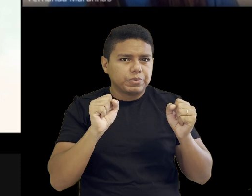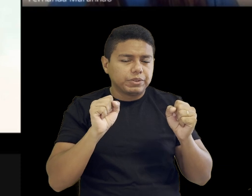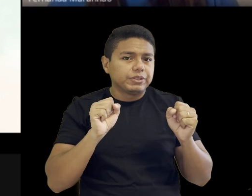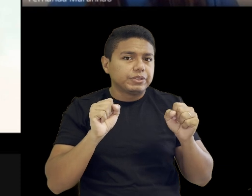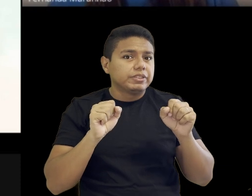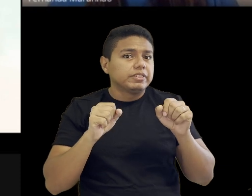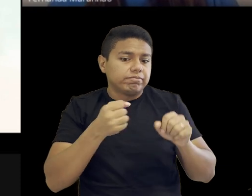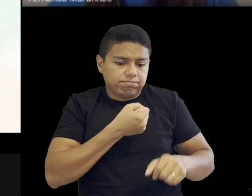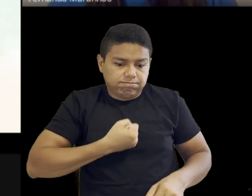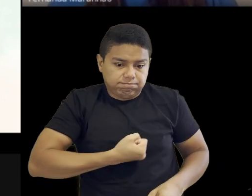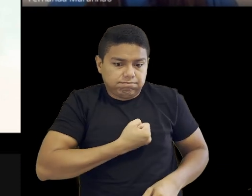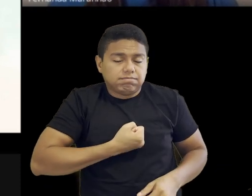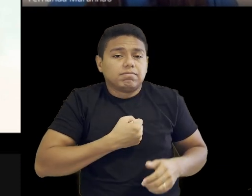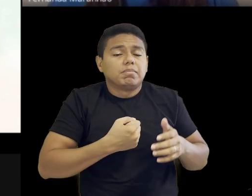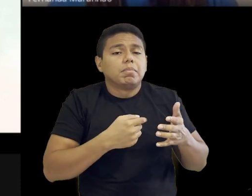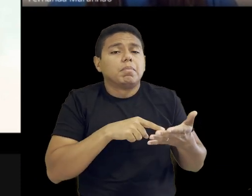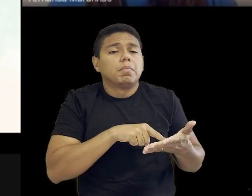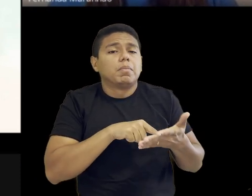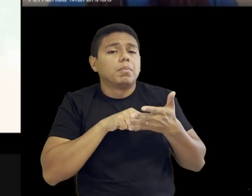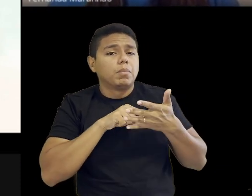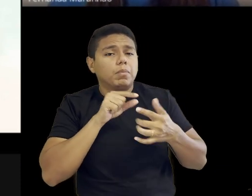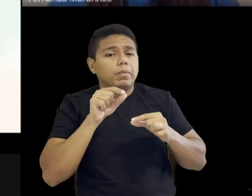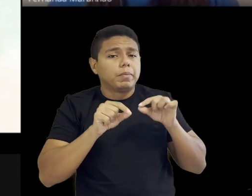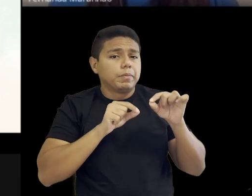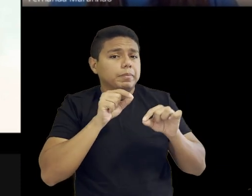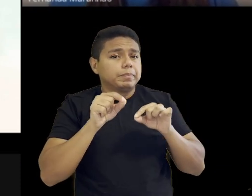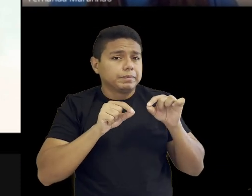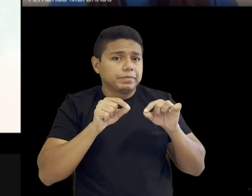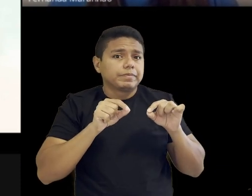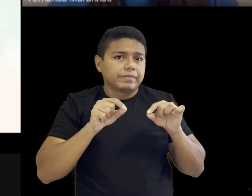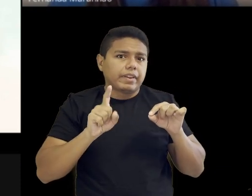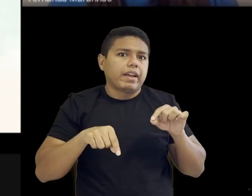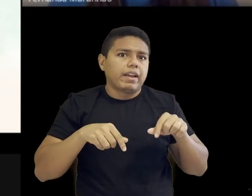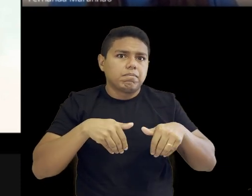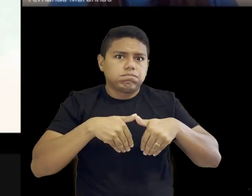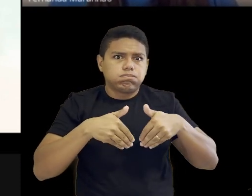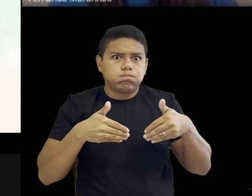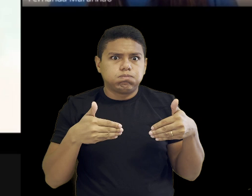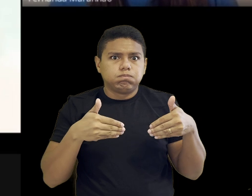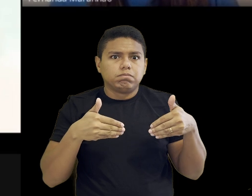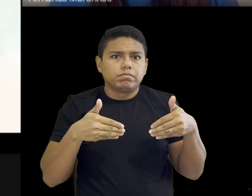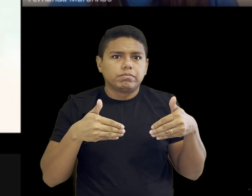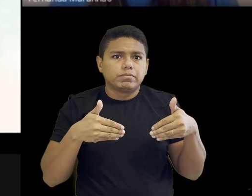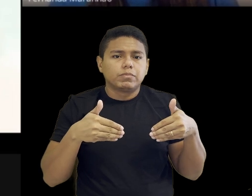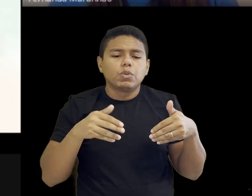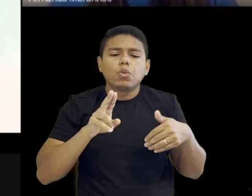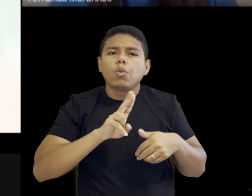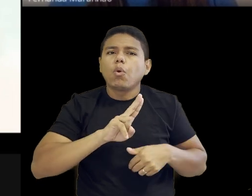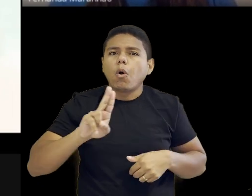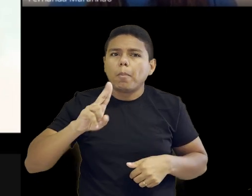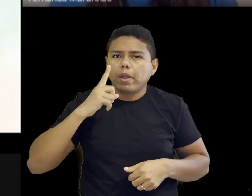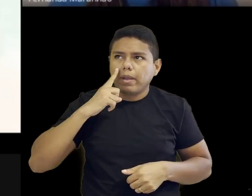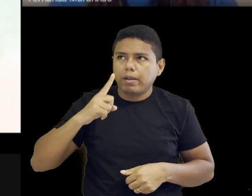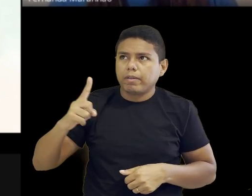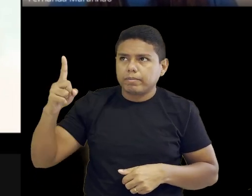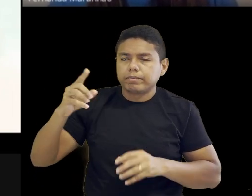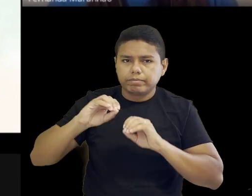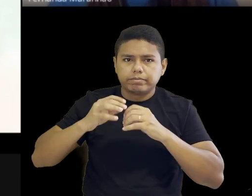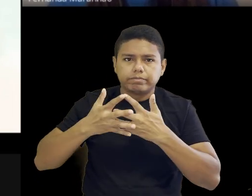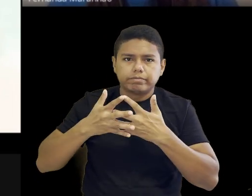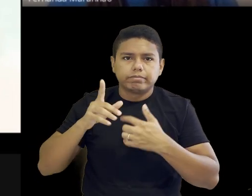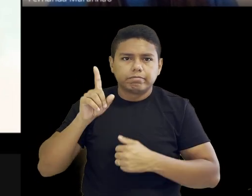infeccioso, e se for realizada ultrassonografia, pode ser visto o abscesso, né, tubo